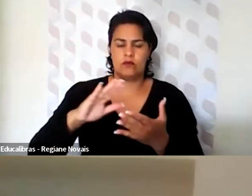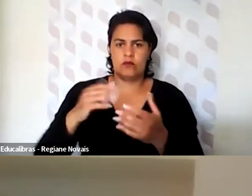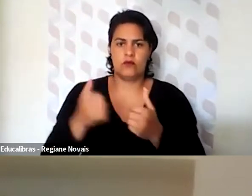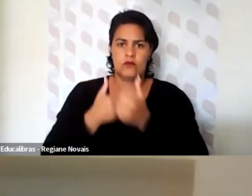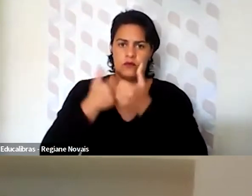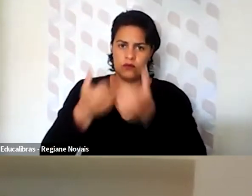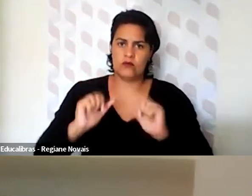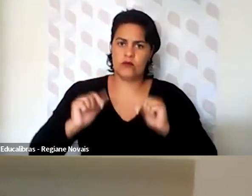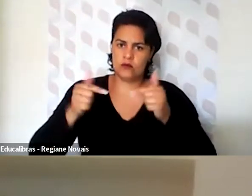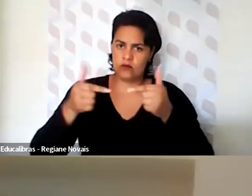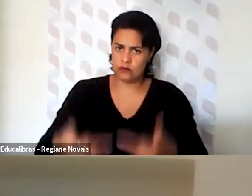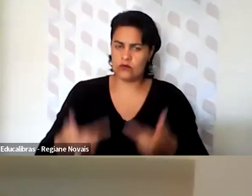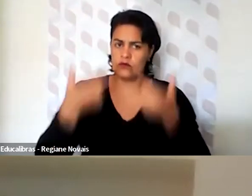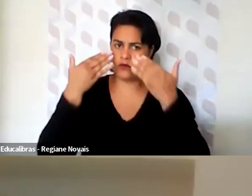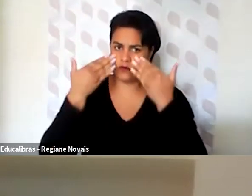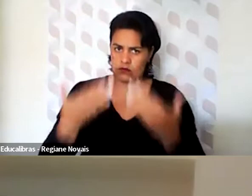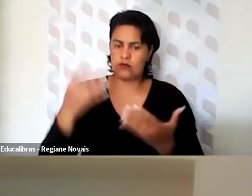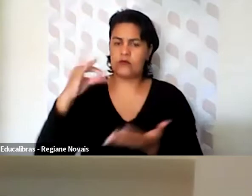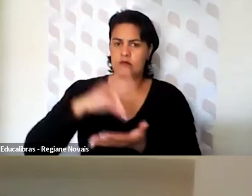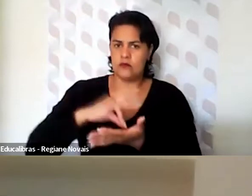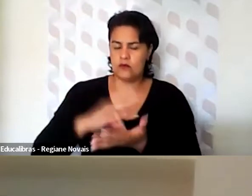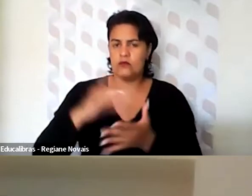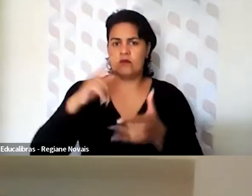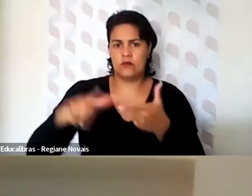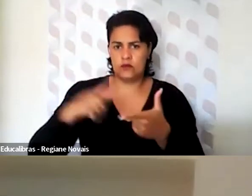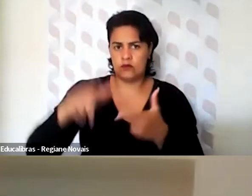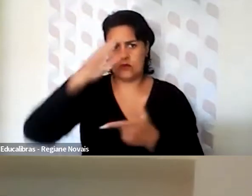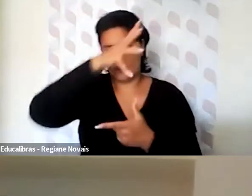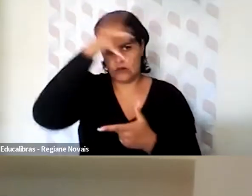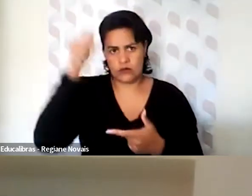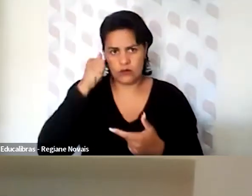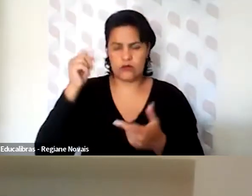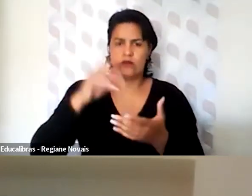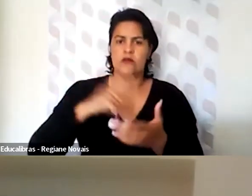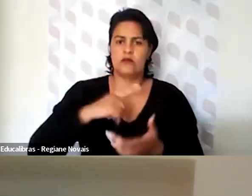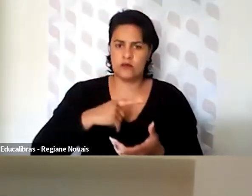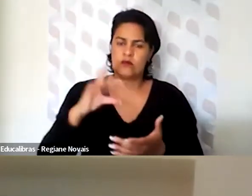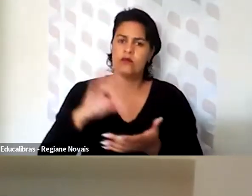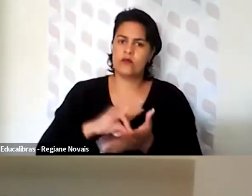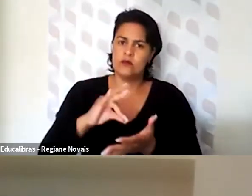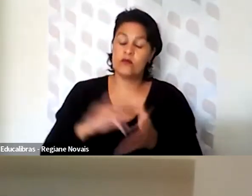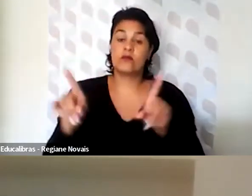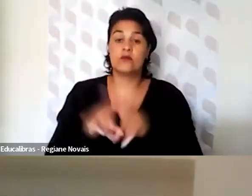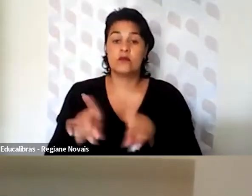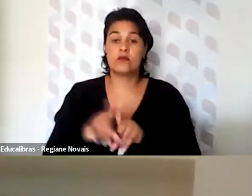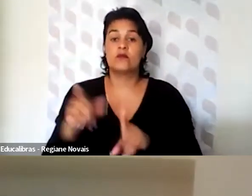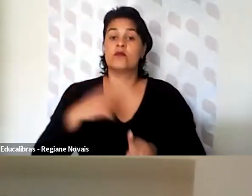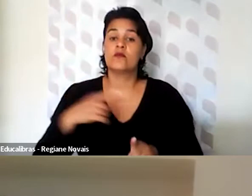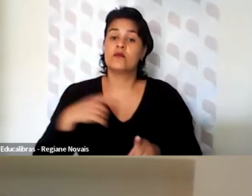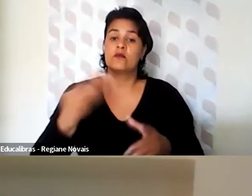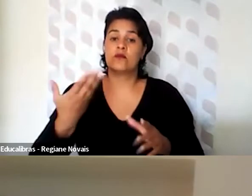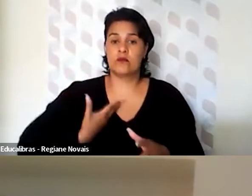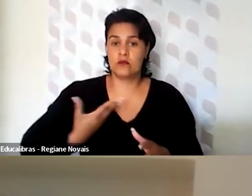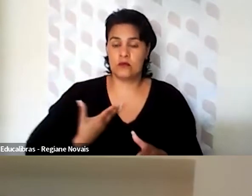e sério dos problemas que a Amazônia tem e no apontamento das soluções futuras para elas. Está aqui também o meu colega, meu amigo